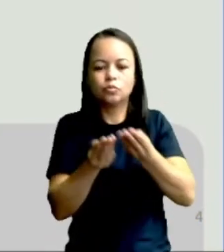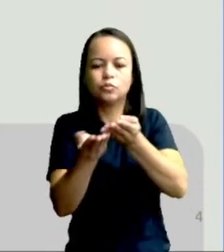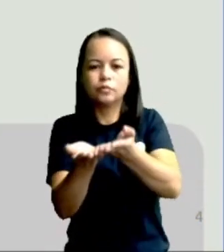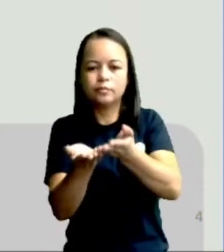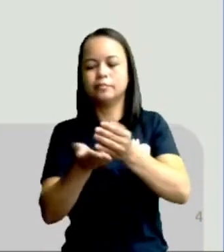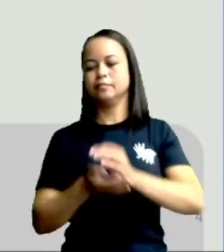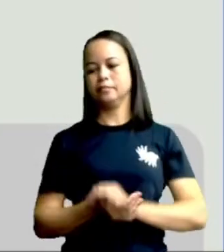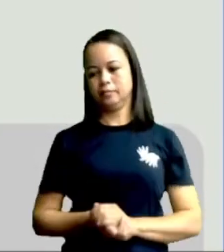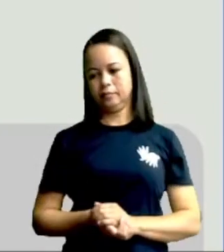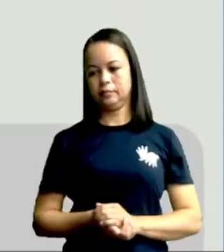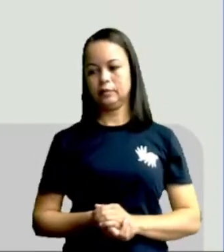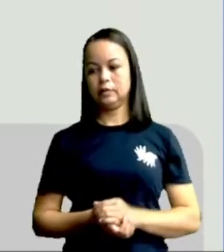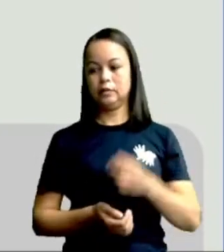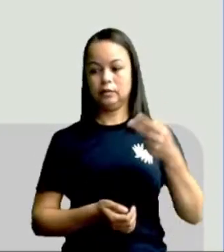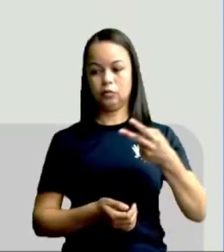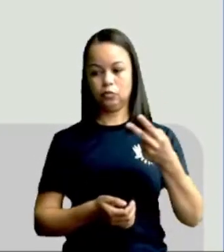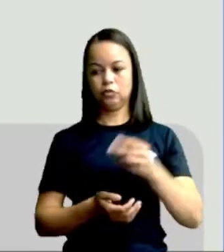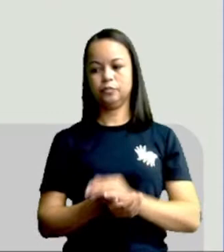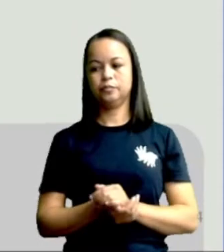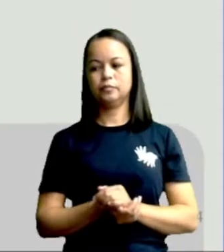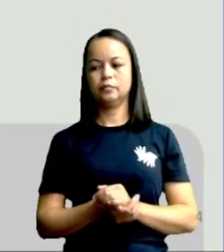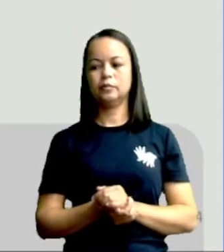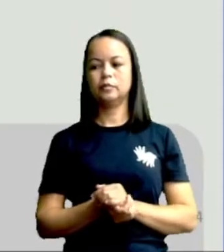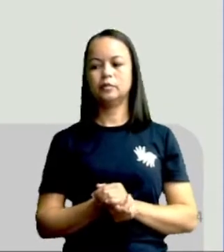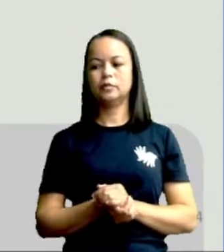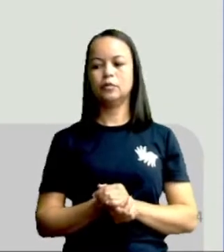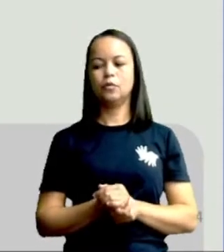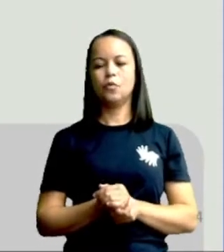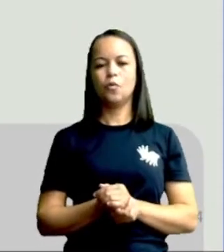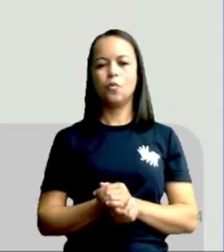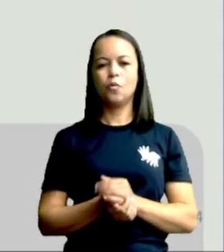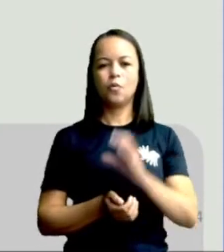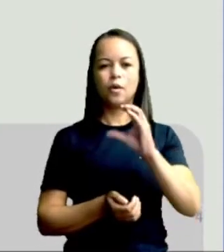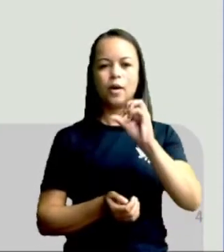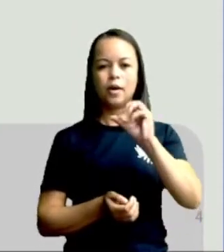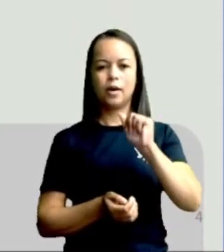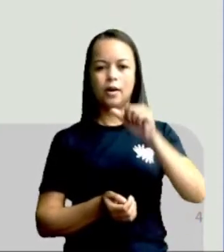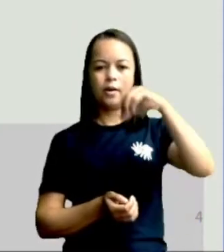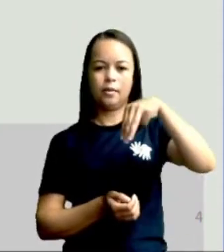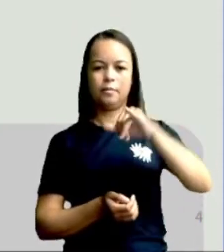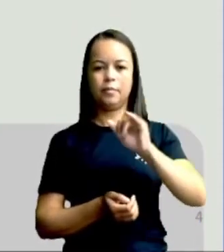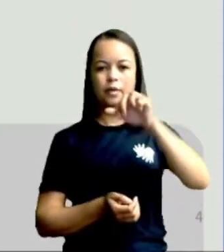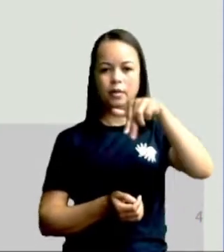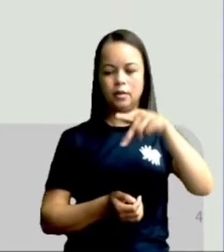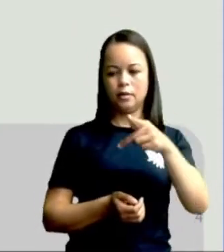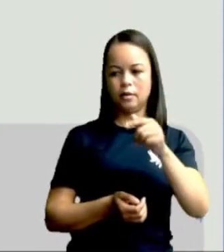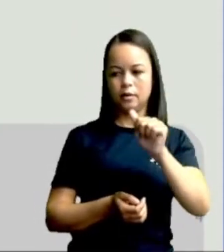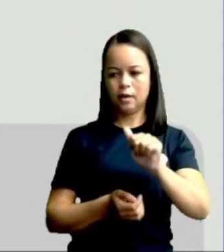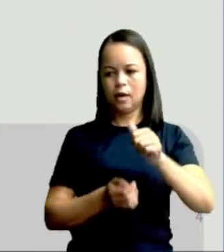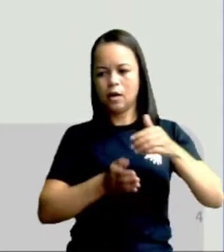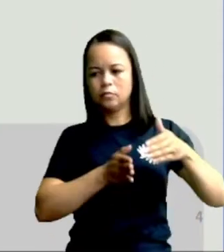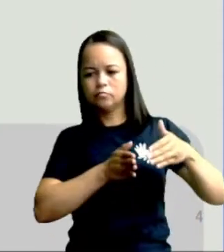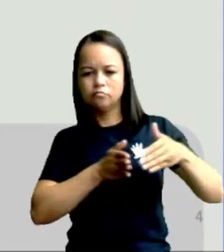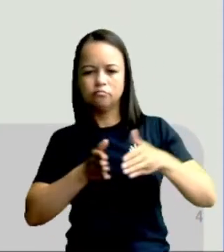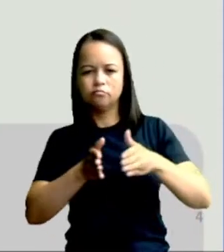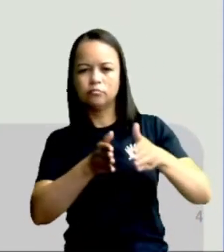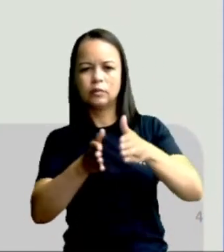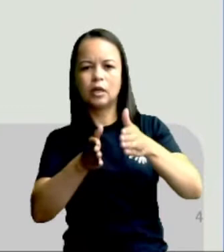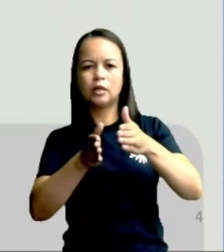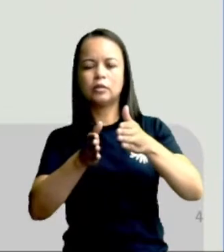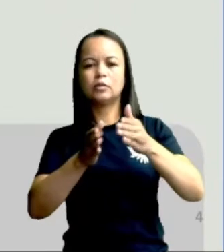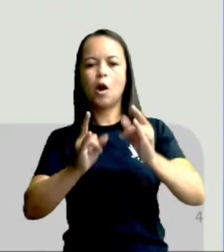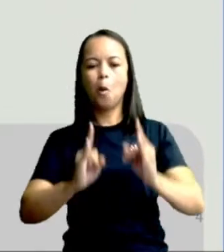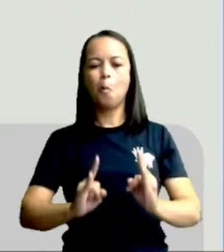Caminhe o caminho inteiro e continue em direção ao prédio amarelo. Então veja bem,